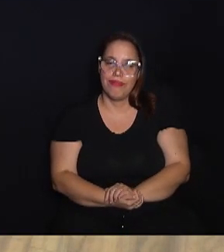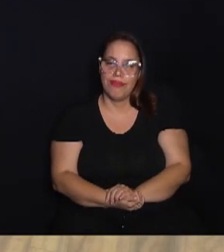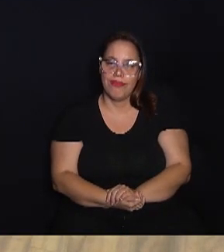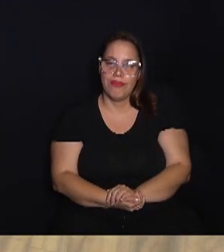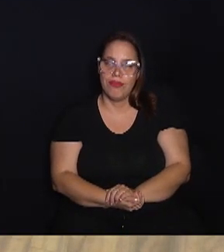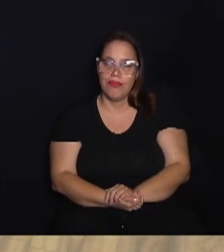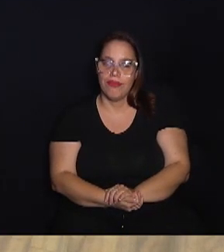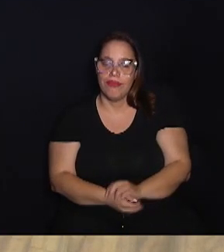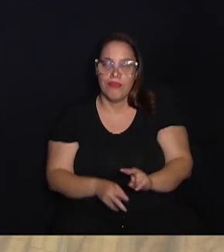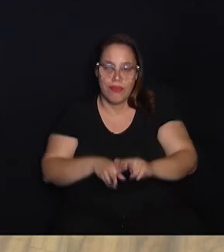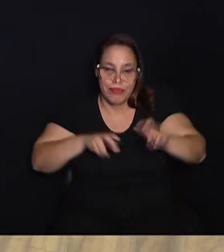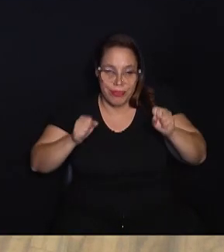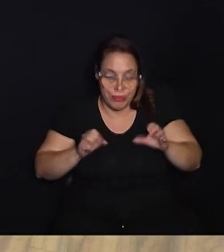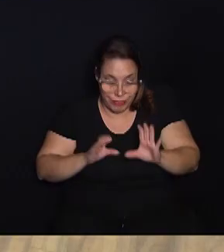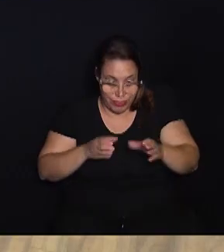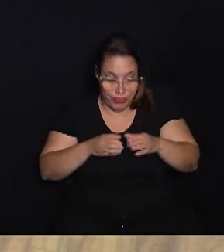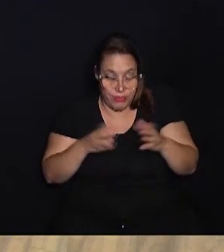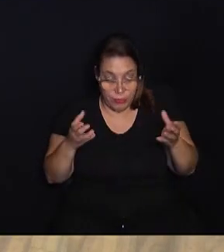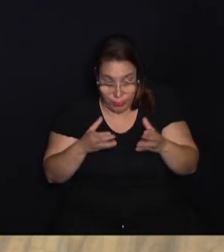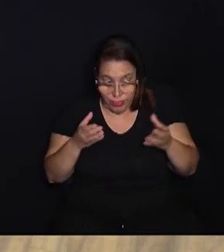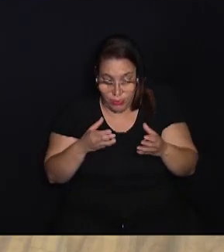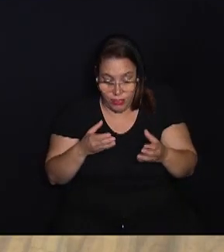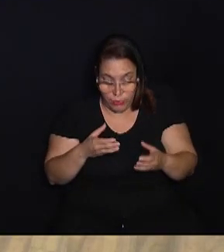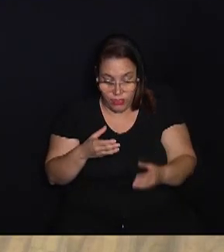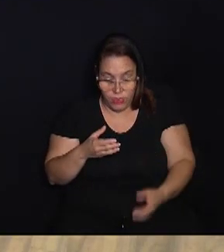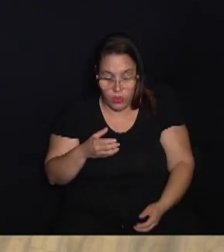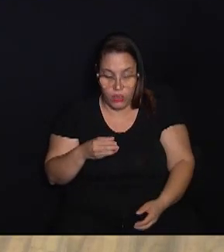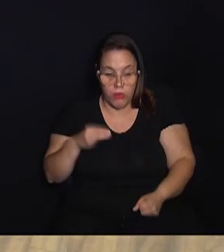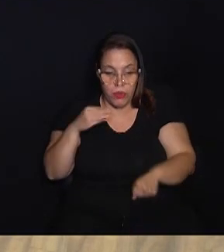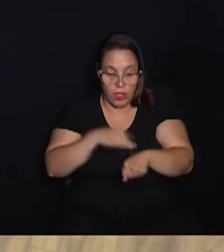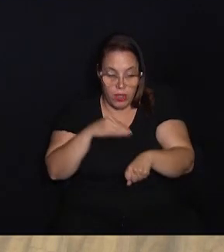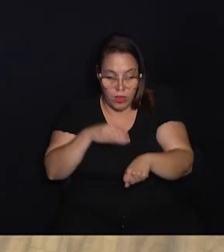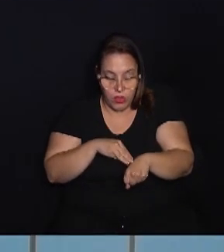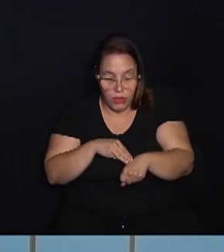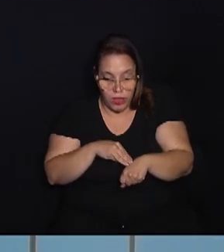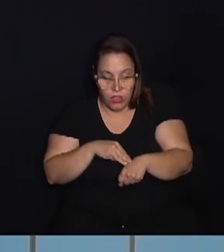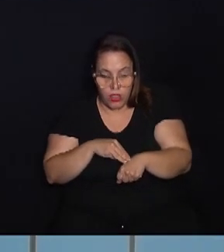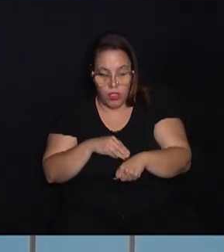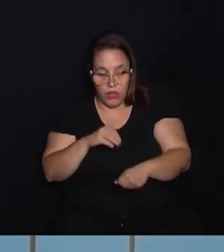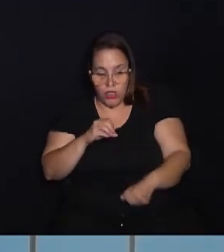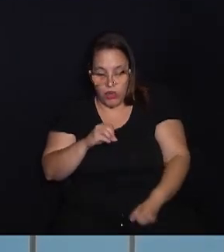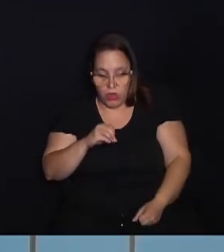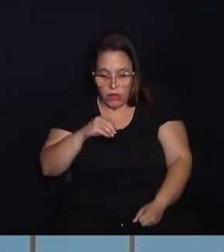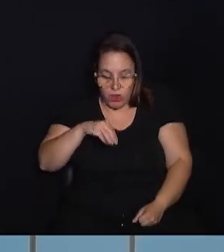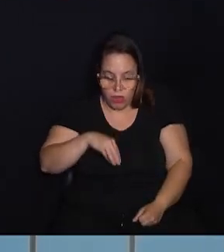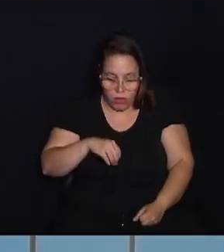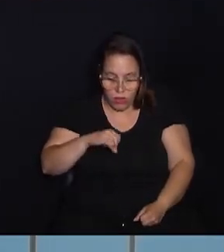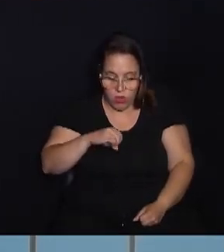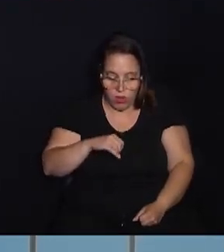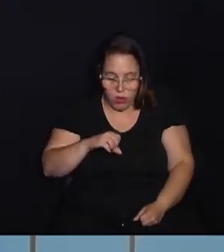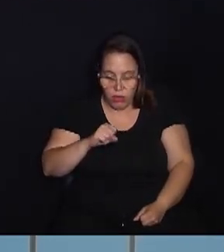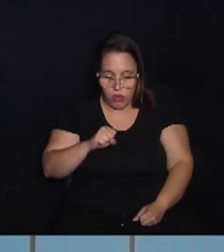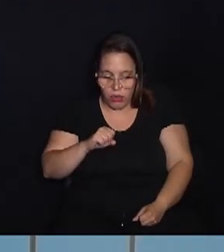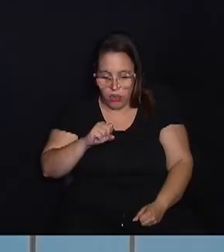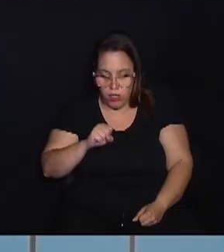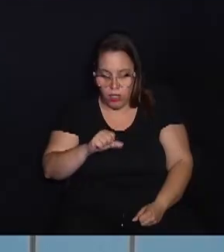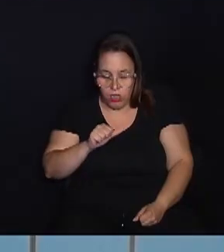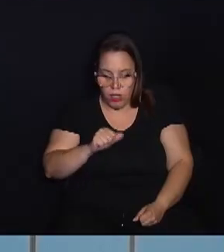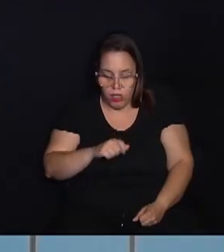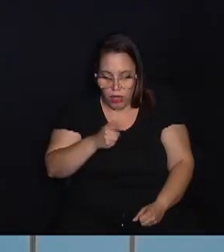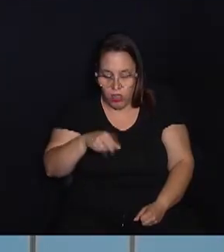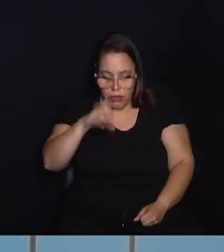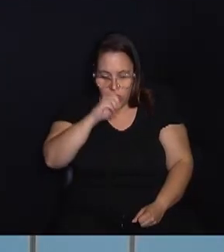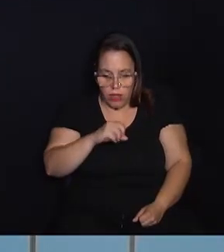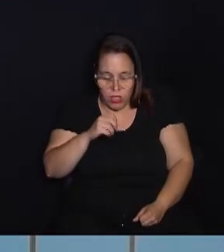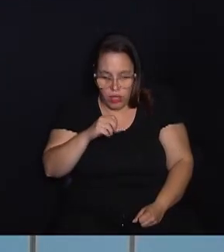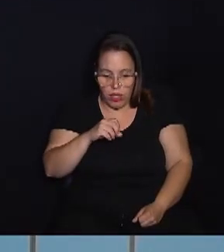O tema do nosso congresso esse ano é a missão e a omissão da sociedade. A sociedade tem